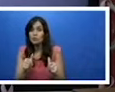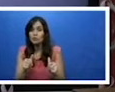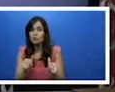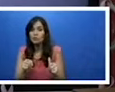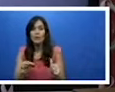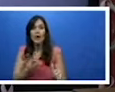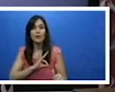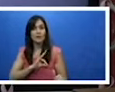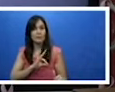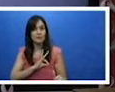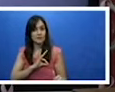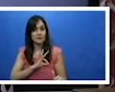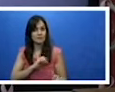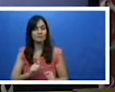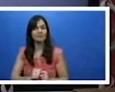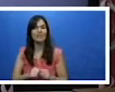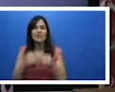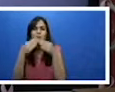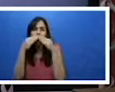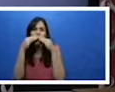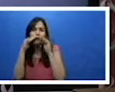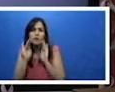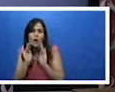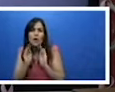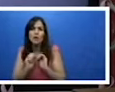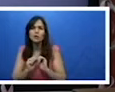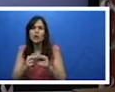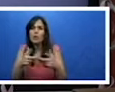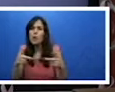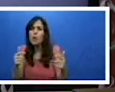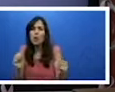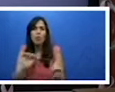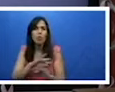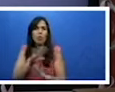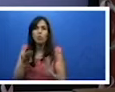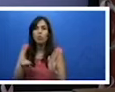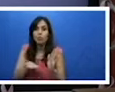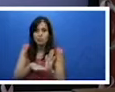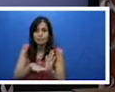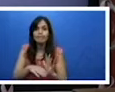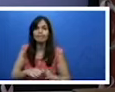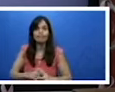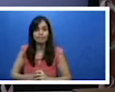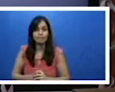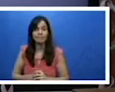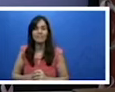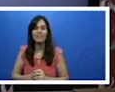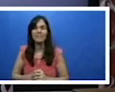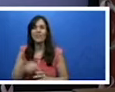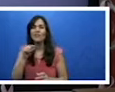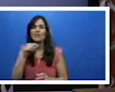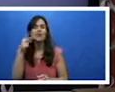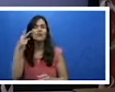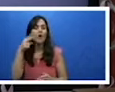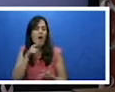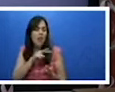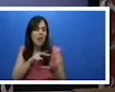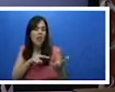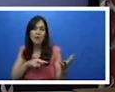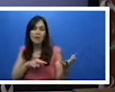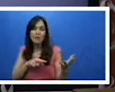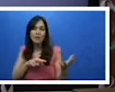sociedade e tragédia, que é o conto que nós havíamos visto em uma das aulas anteriores. Que você leu nas aulas de